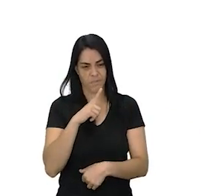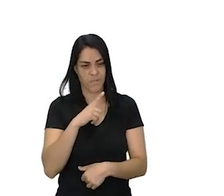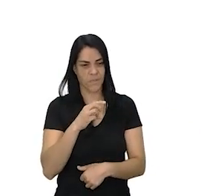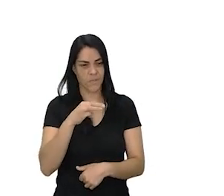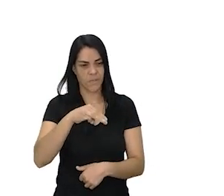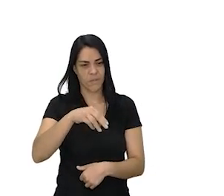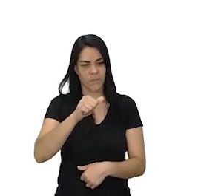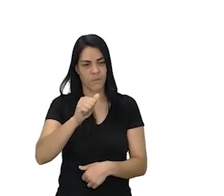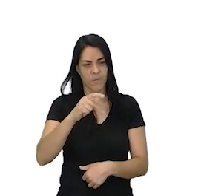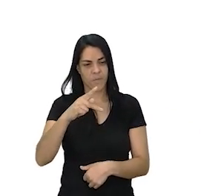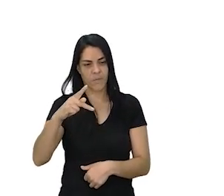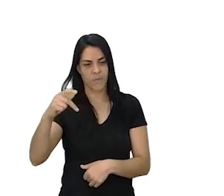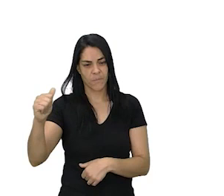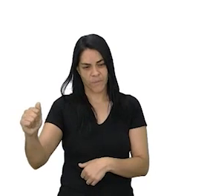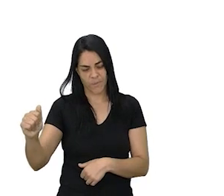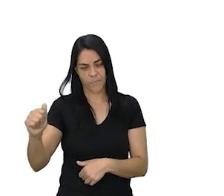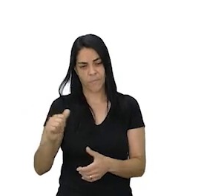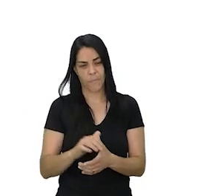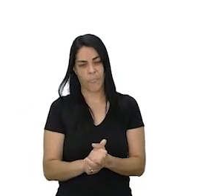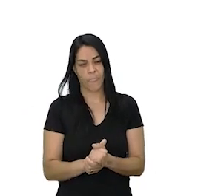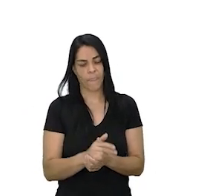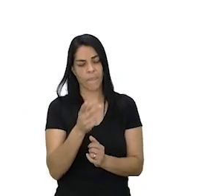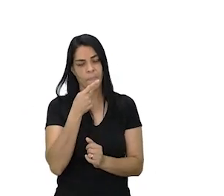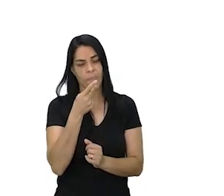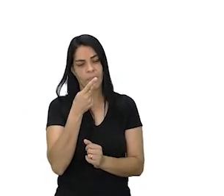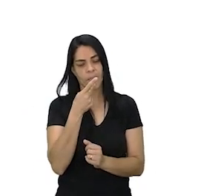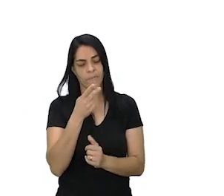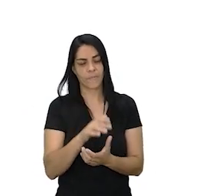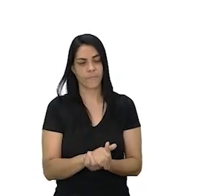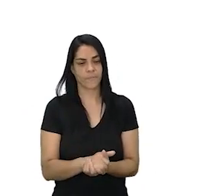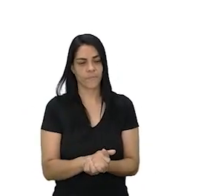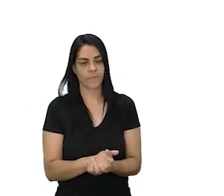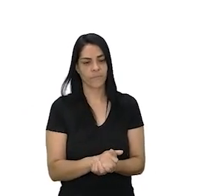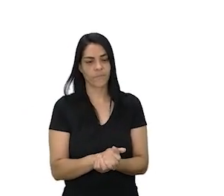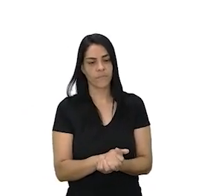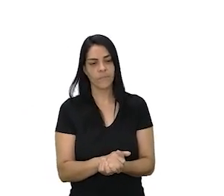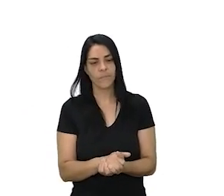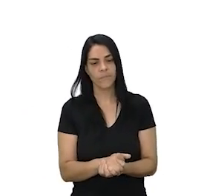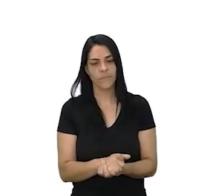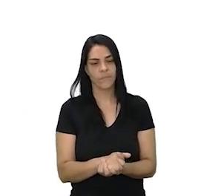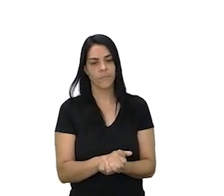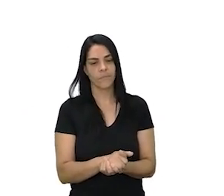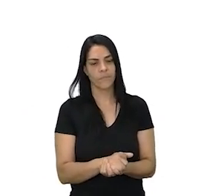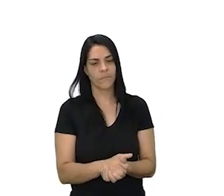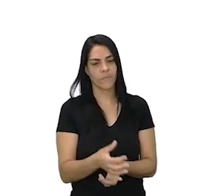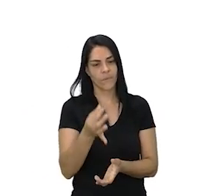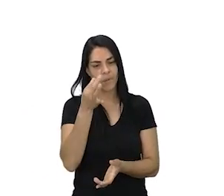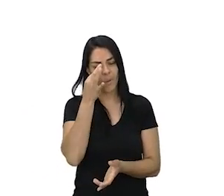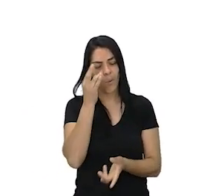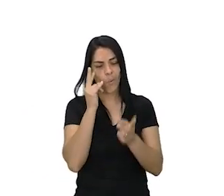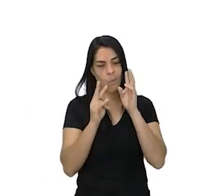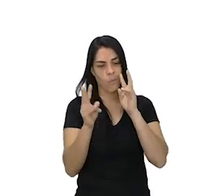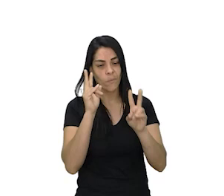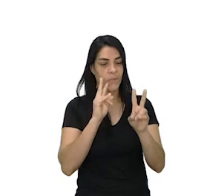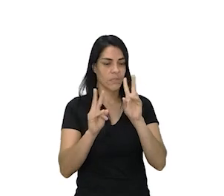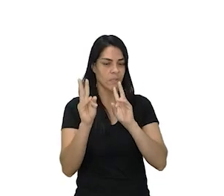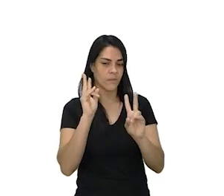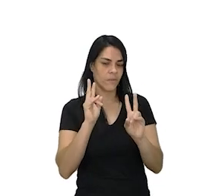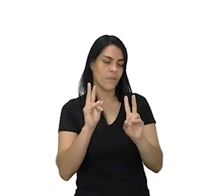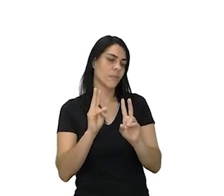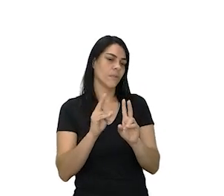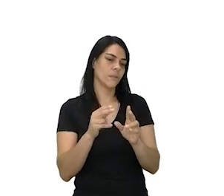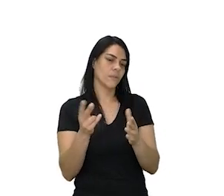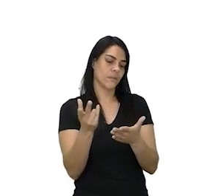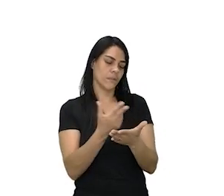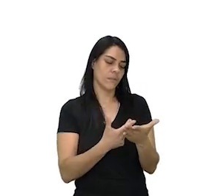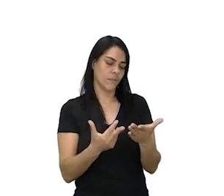mapa plano, né? A gente está falando de um mapa onde a gente está observando aqui, desenhado